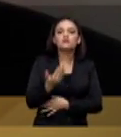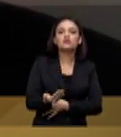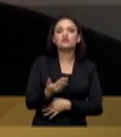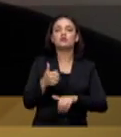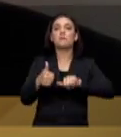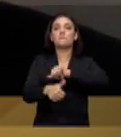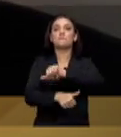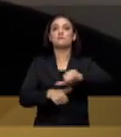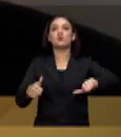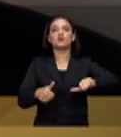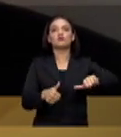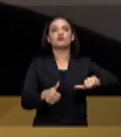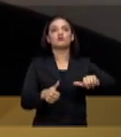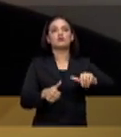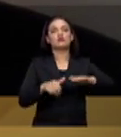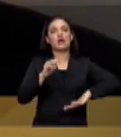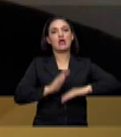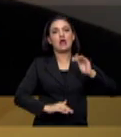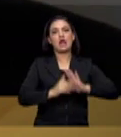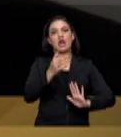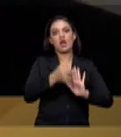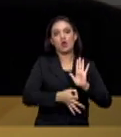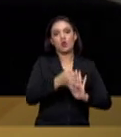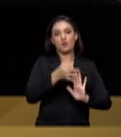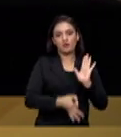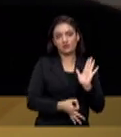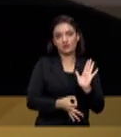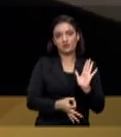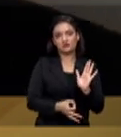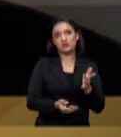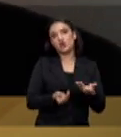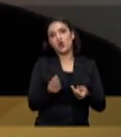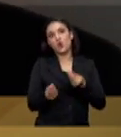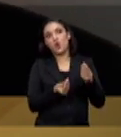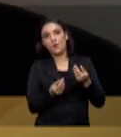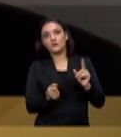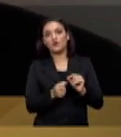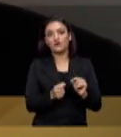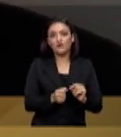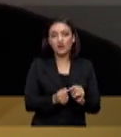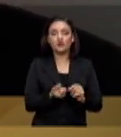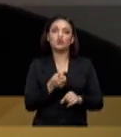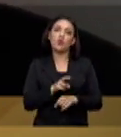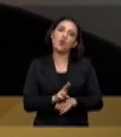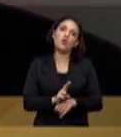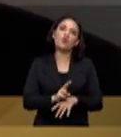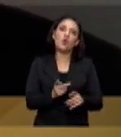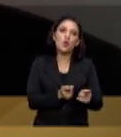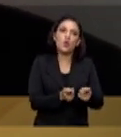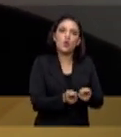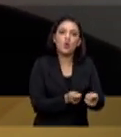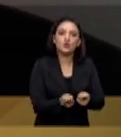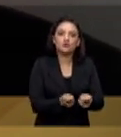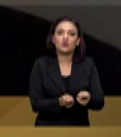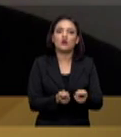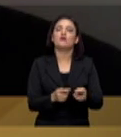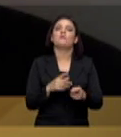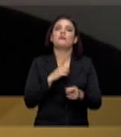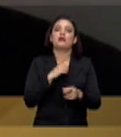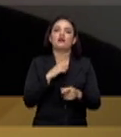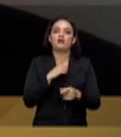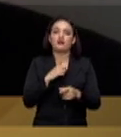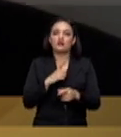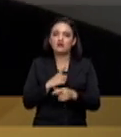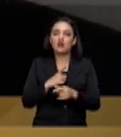da competência, seja a conexão instrumental ou até mesmo a continência, para aglutinação dos